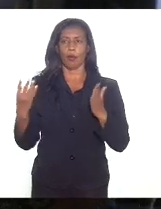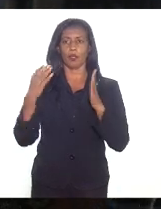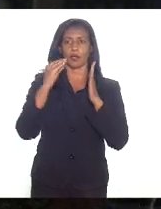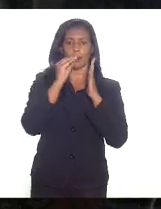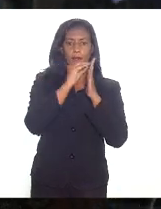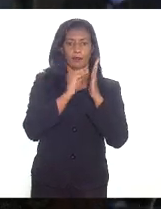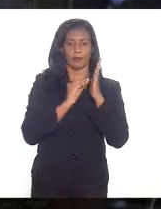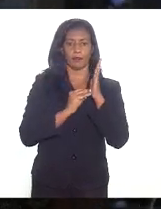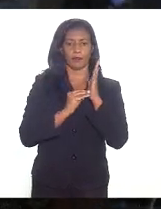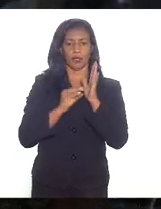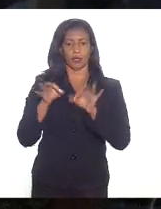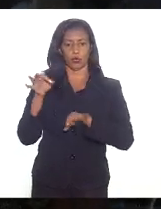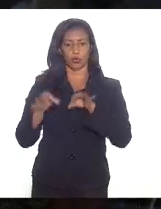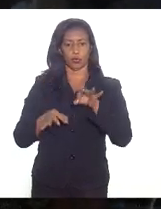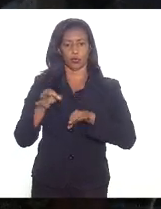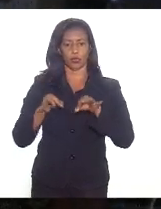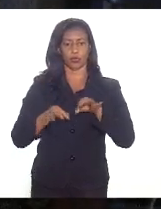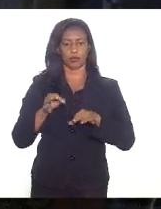de Constituição e Justiça.